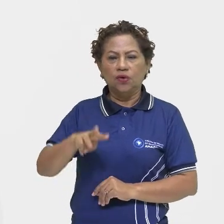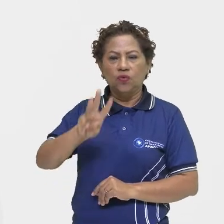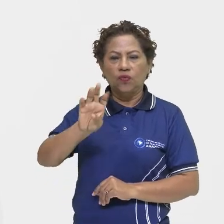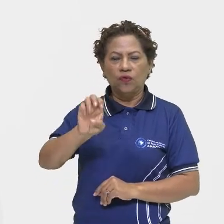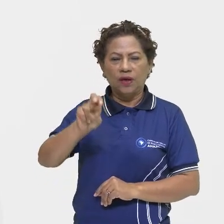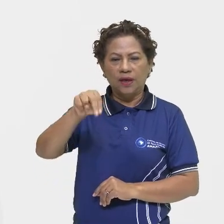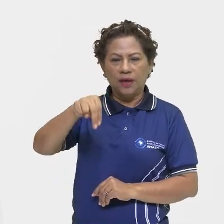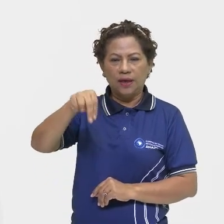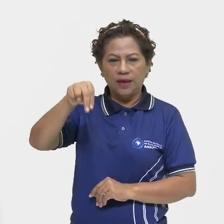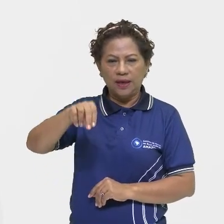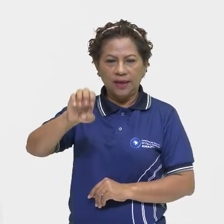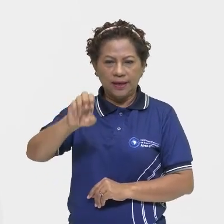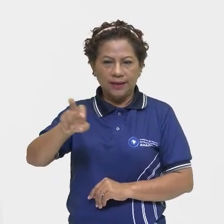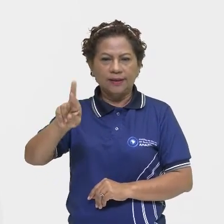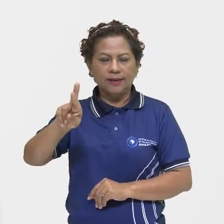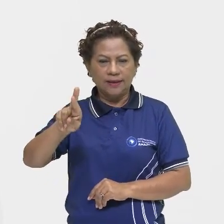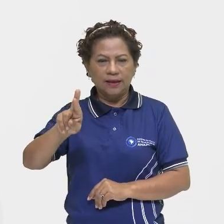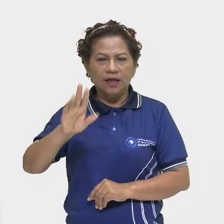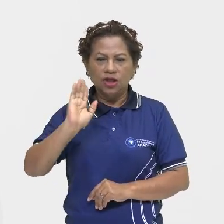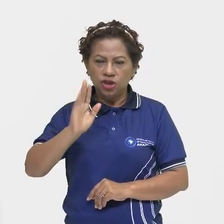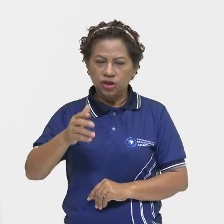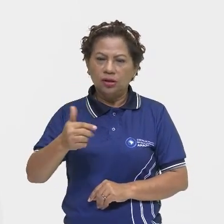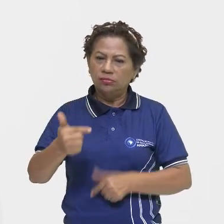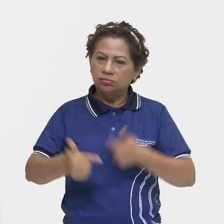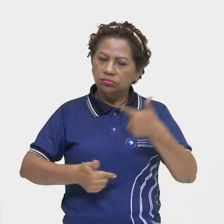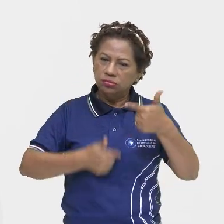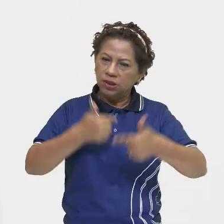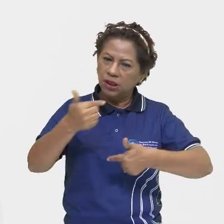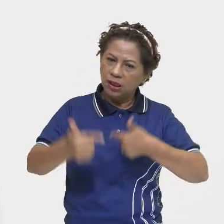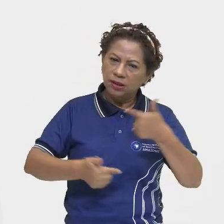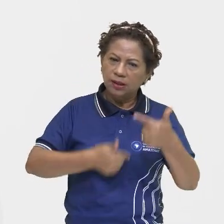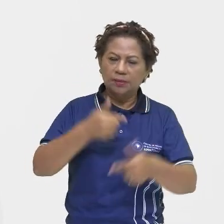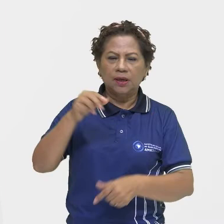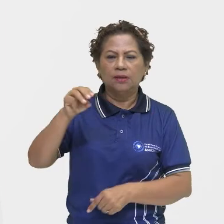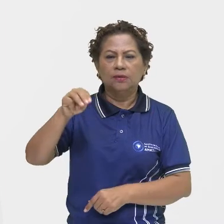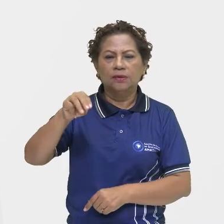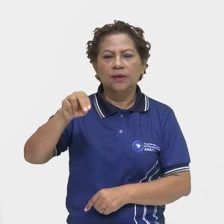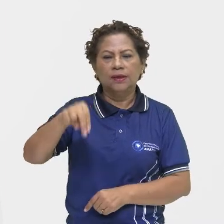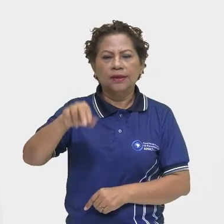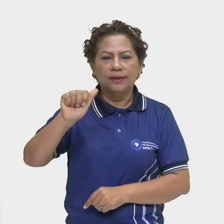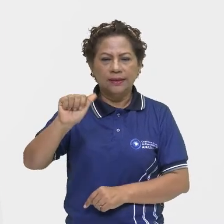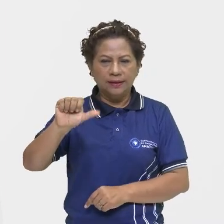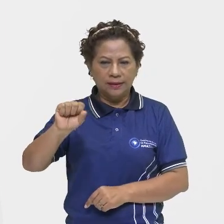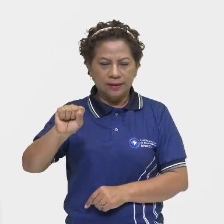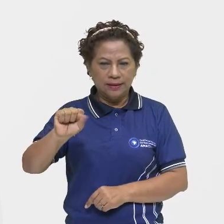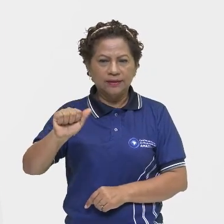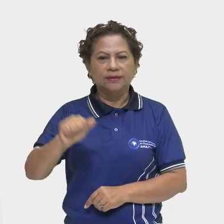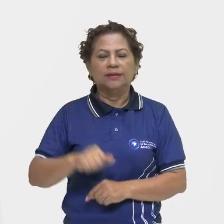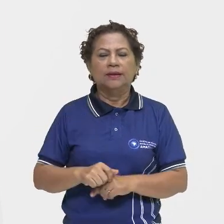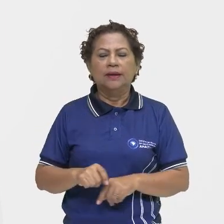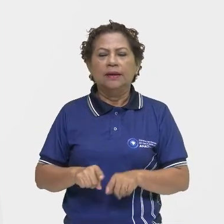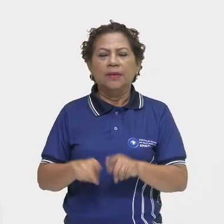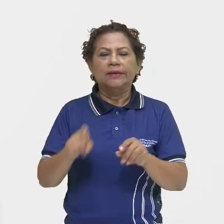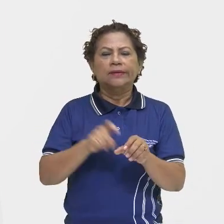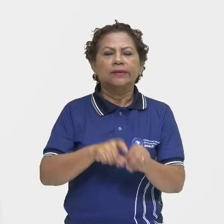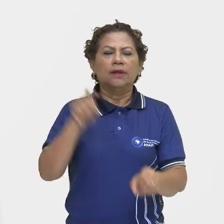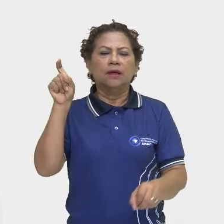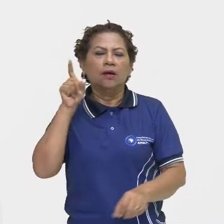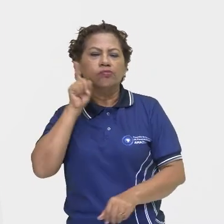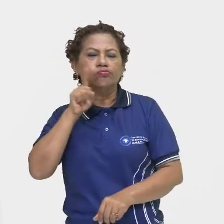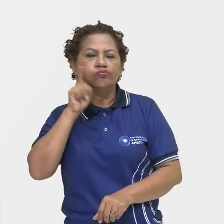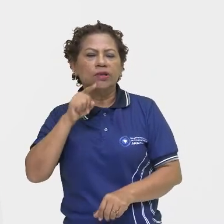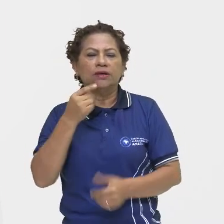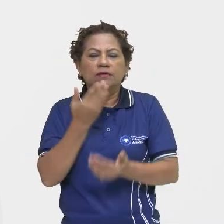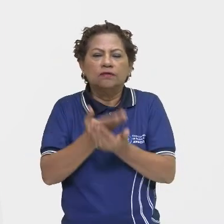da NASA. Ele foi embora dos Estados Unidos para estudar na Itália, onde desenvolveu a sua